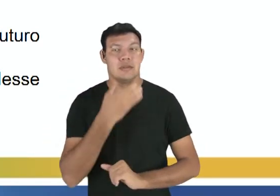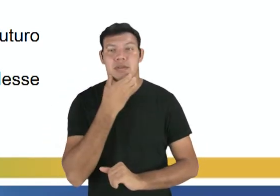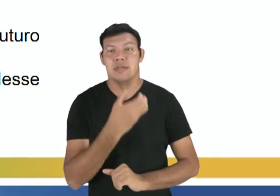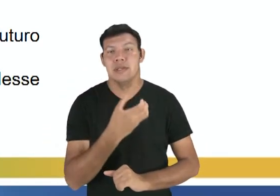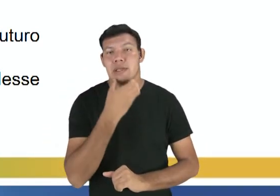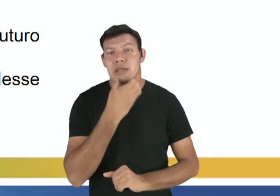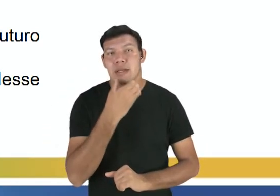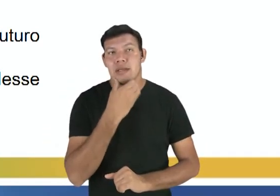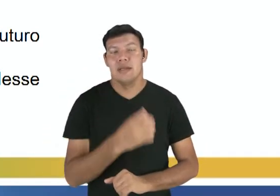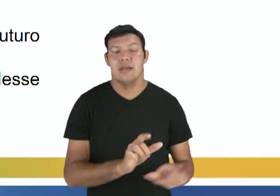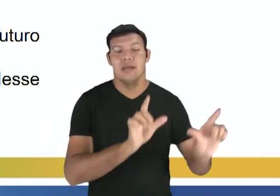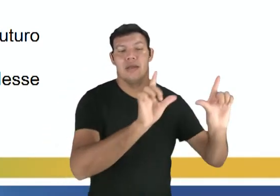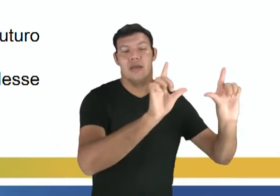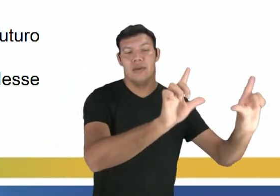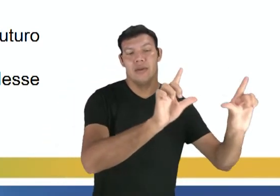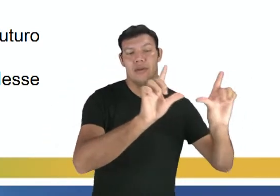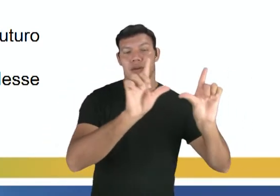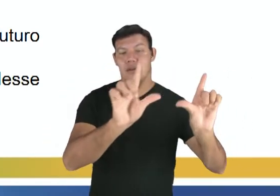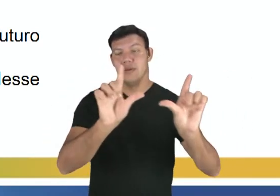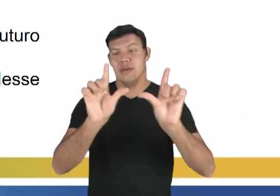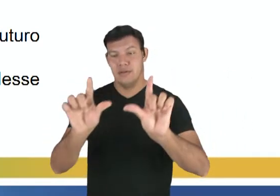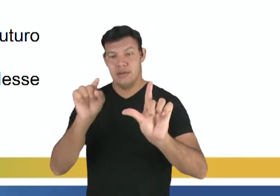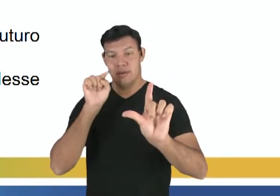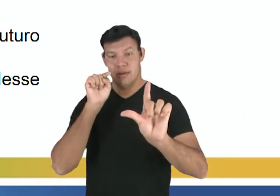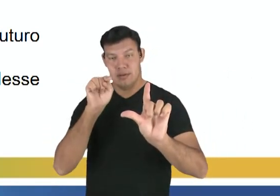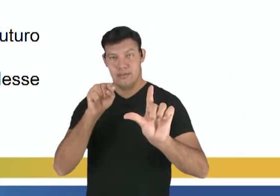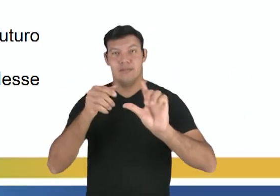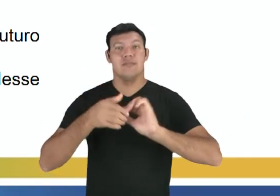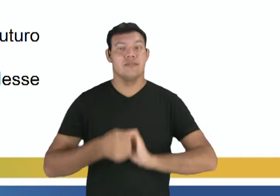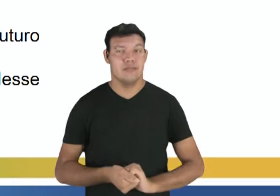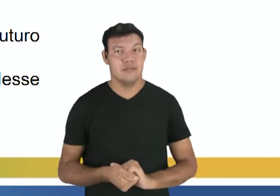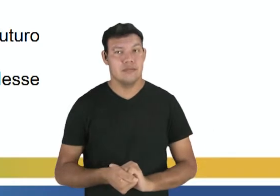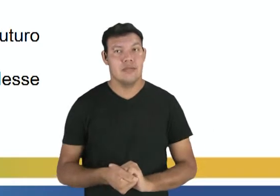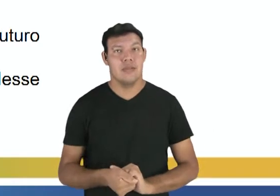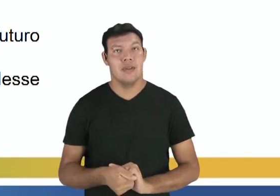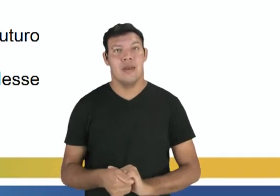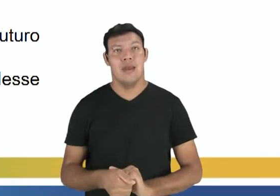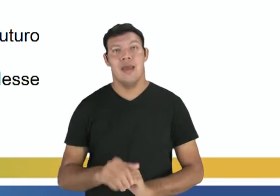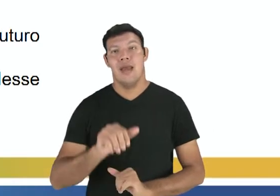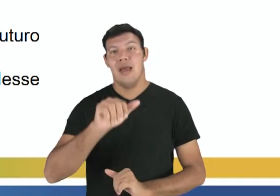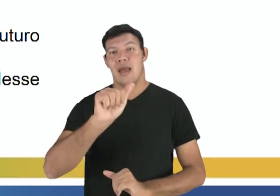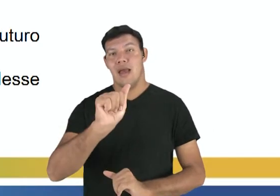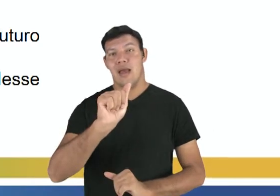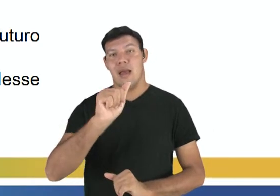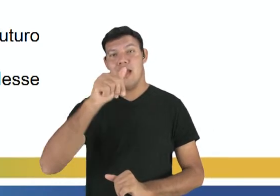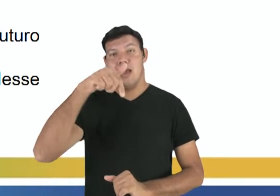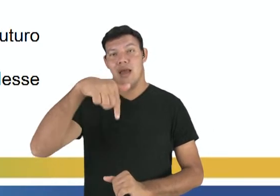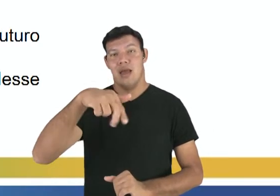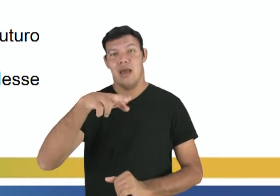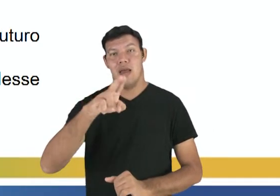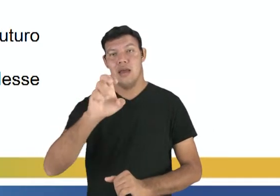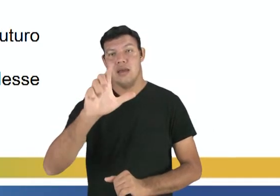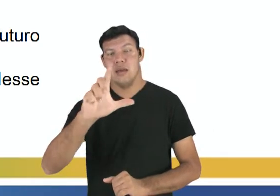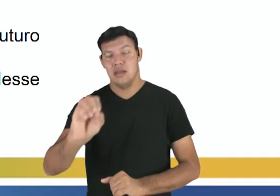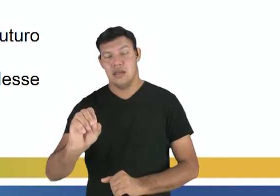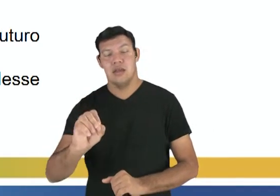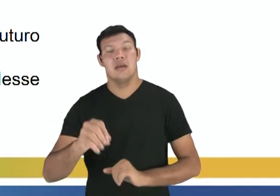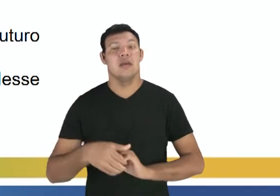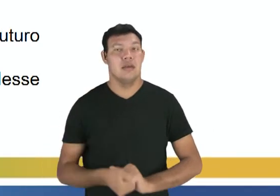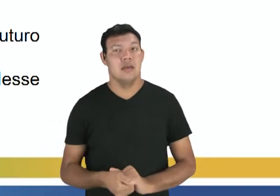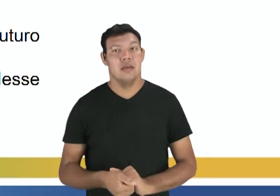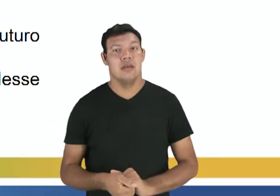terceiro quadrinho, aquele Natal. Aquele você usa para indicar um tempo distante,